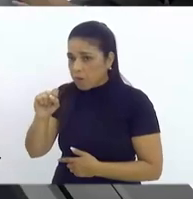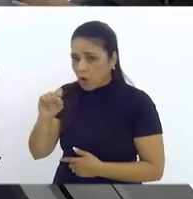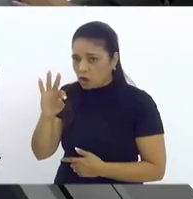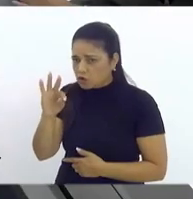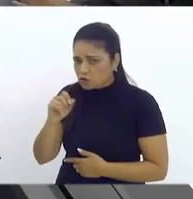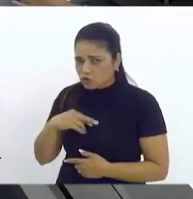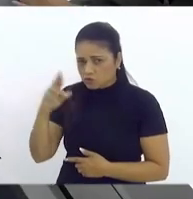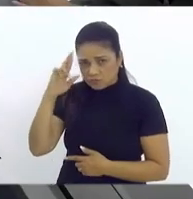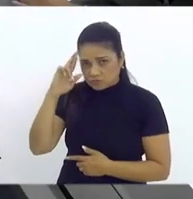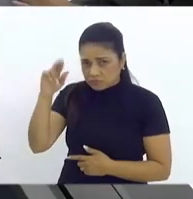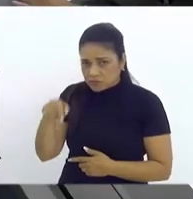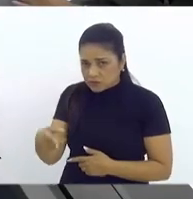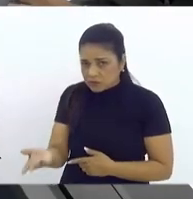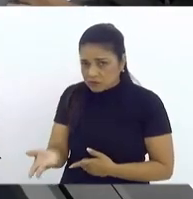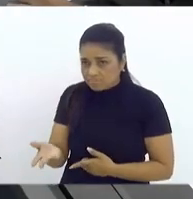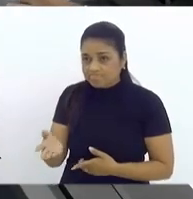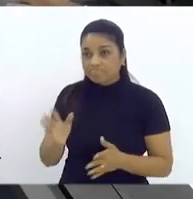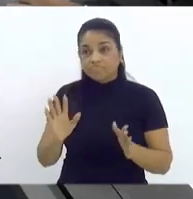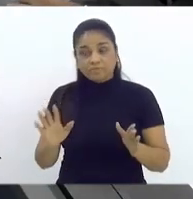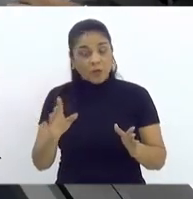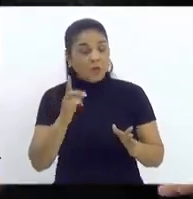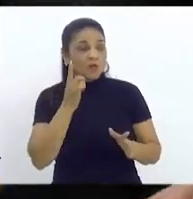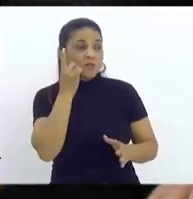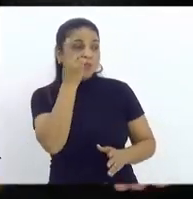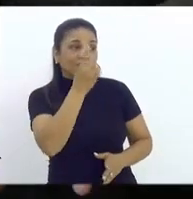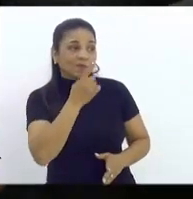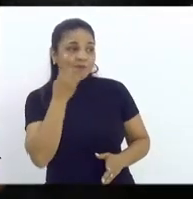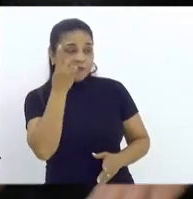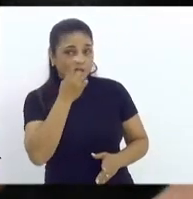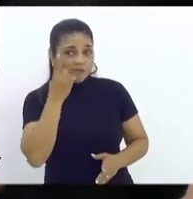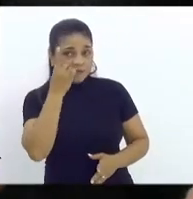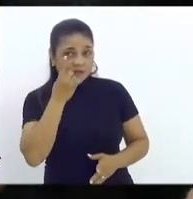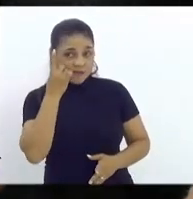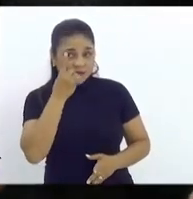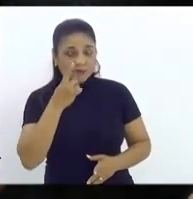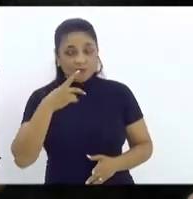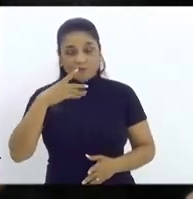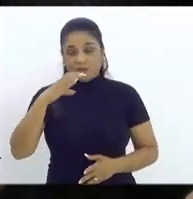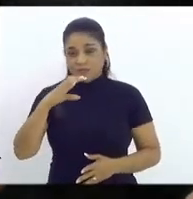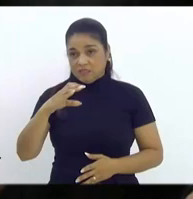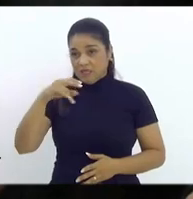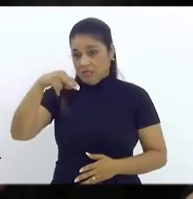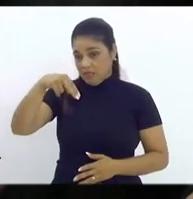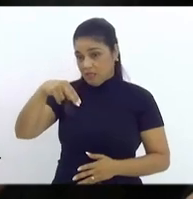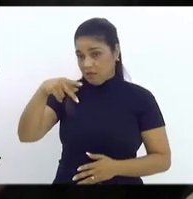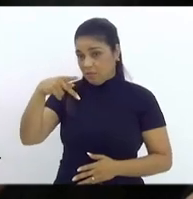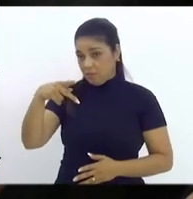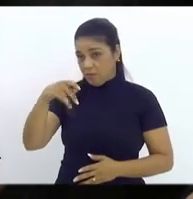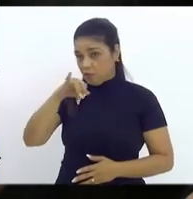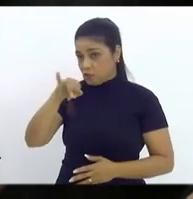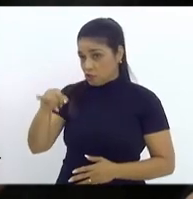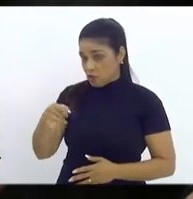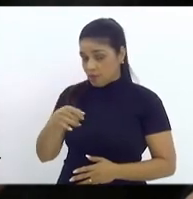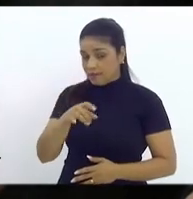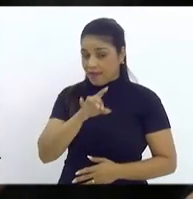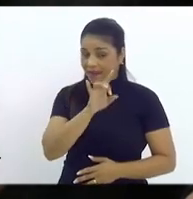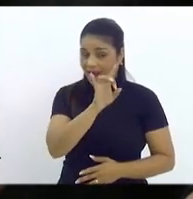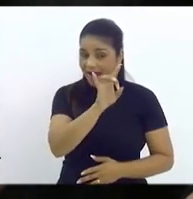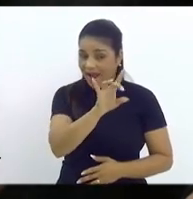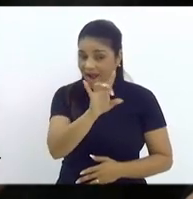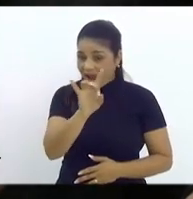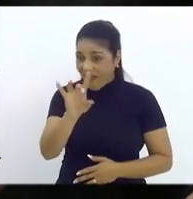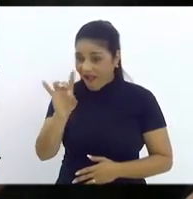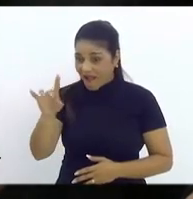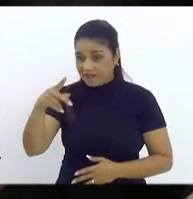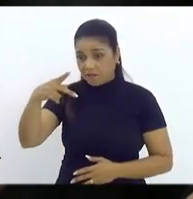Pergunta. Deputado, se um CNPJ, eu acho que o CNPJ é de cada...